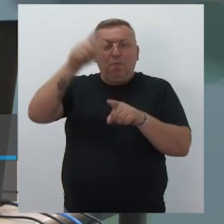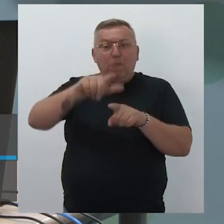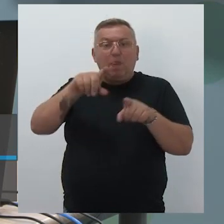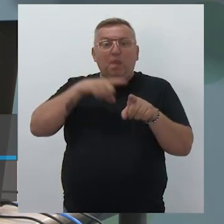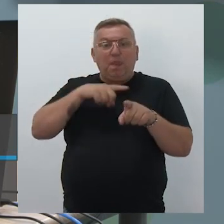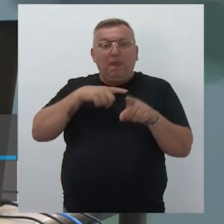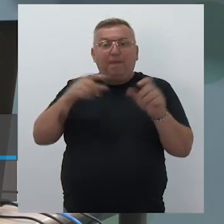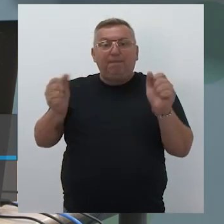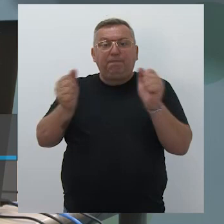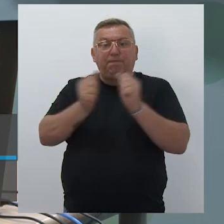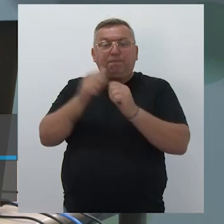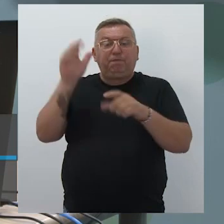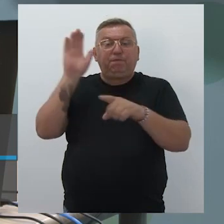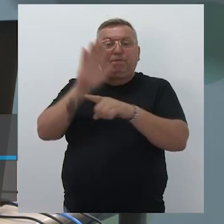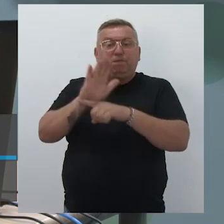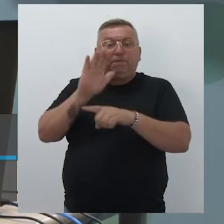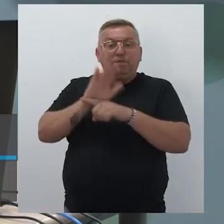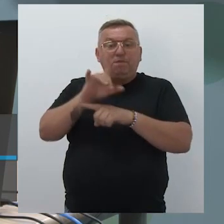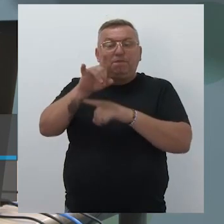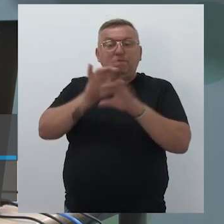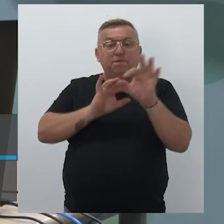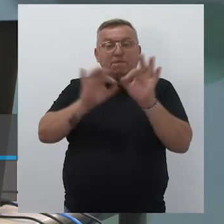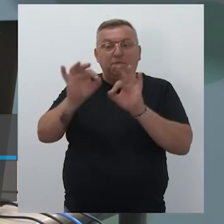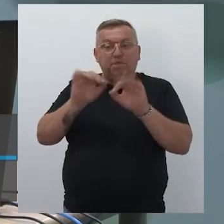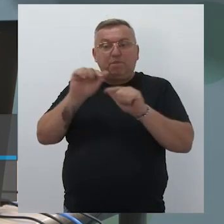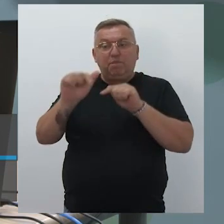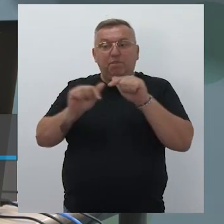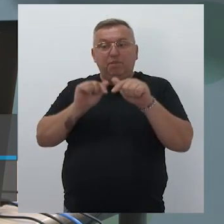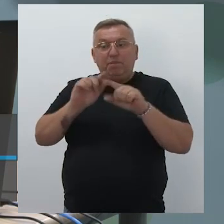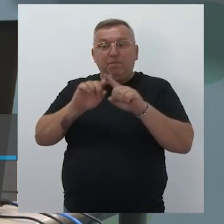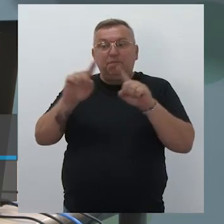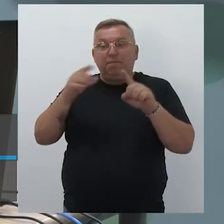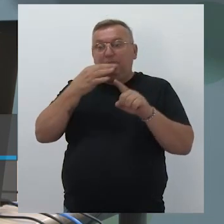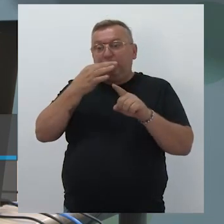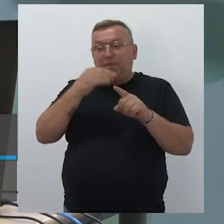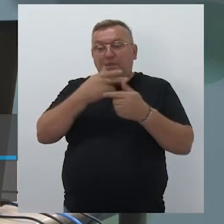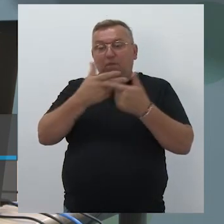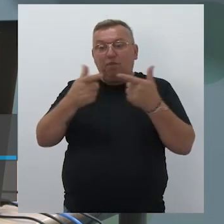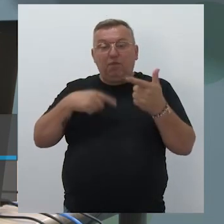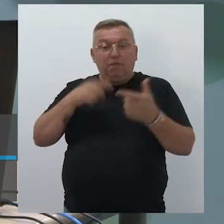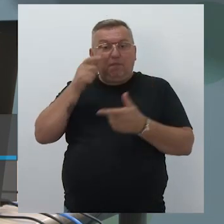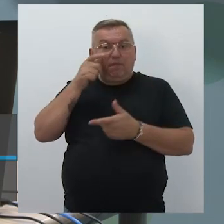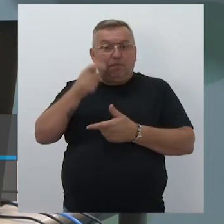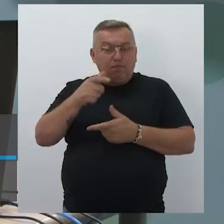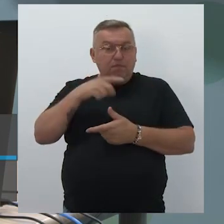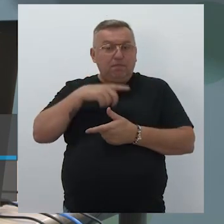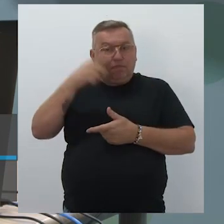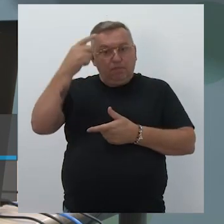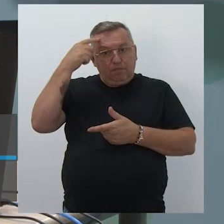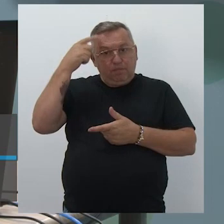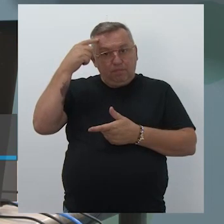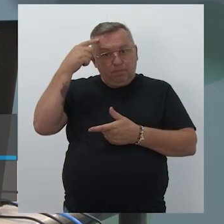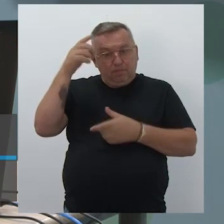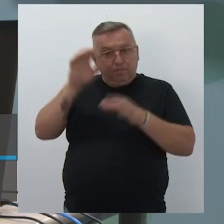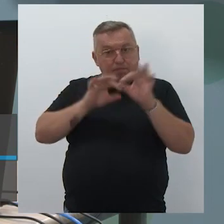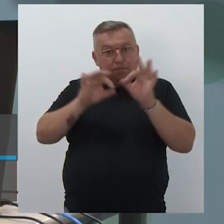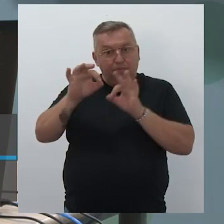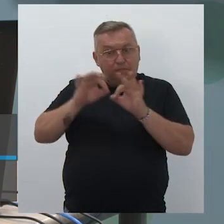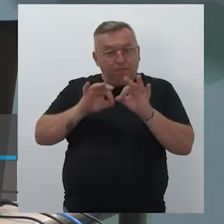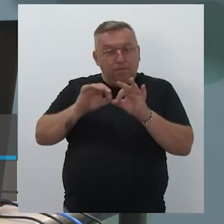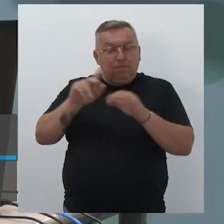estiveram conosco nos ajudaram nesta organização do trabalho. Eu acho que é uma coisa interessante a gente pensar, né, que na organização